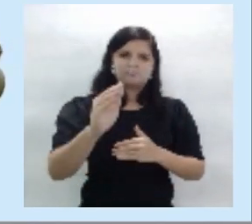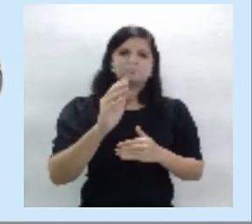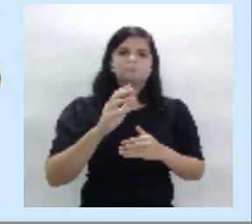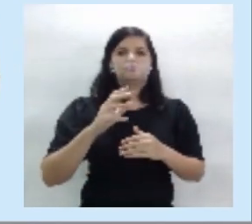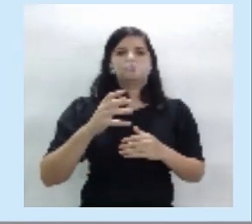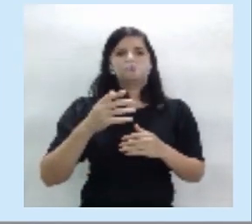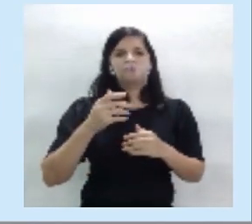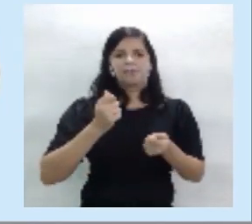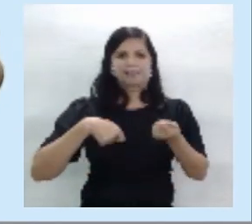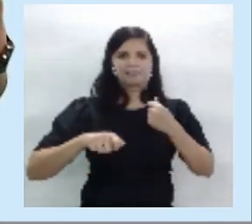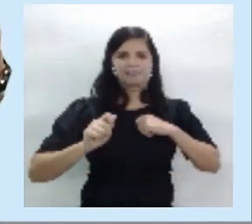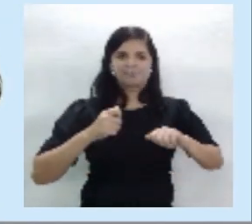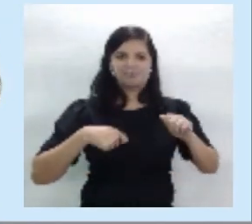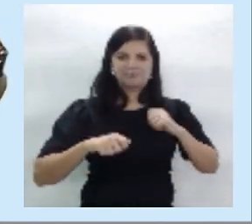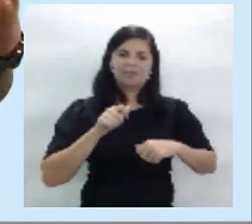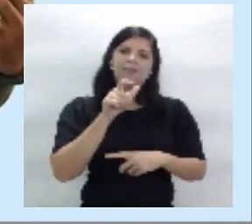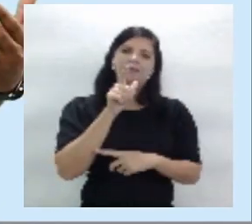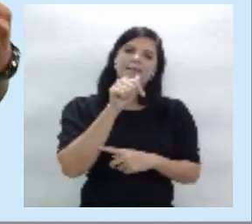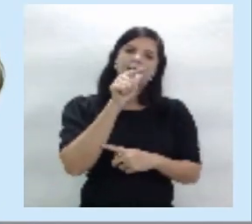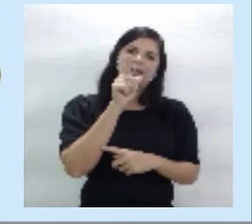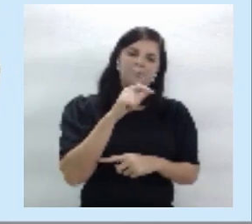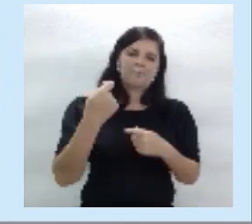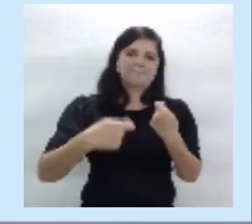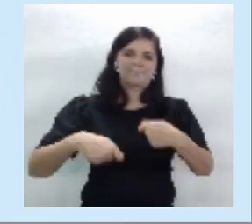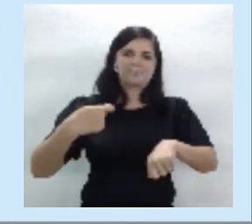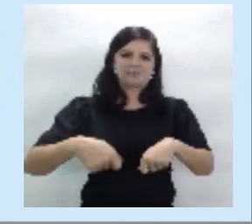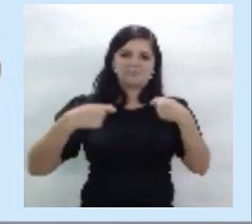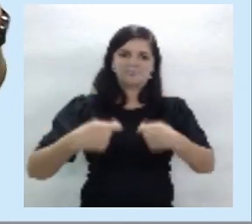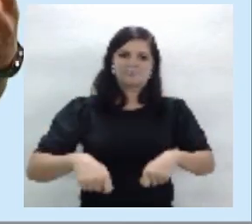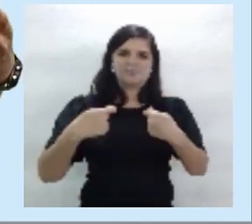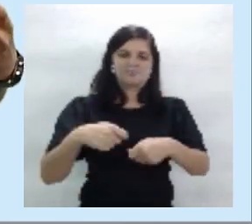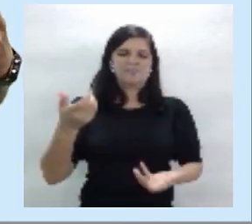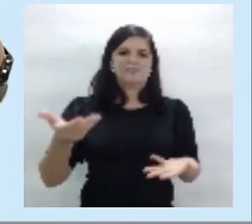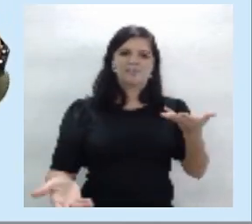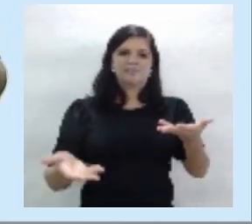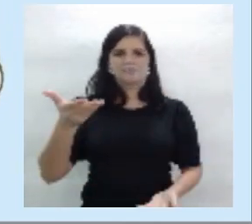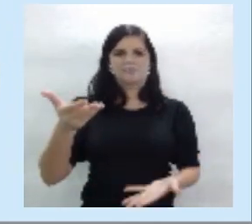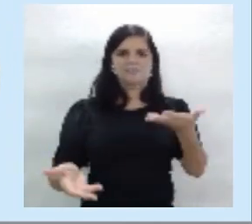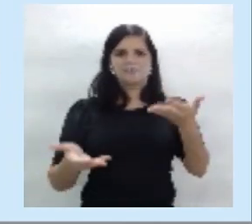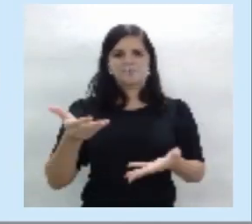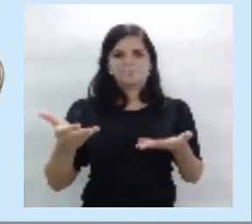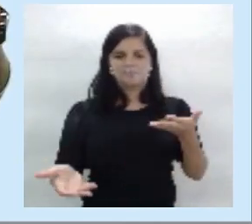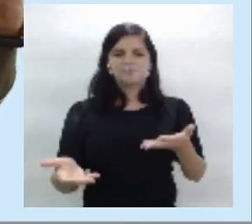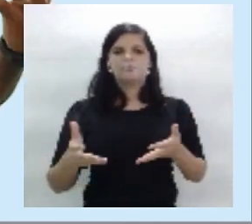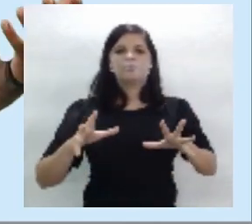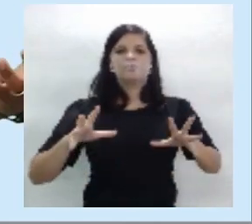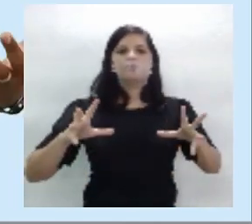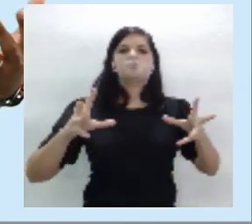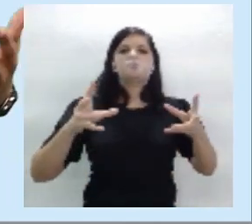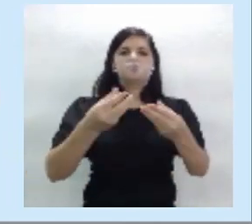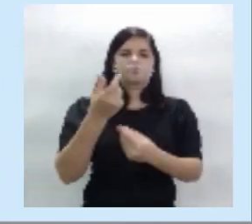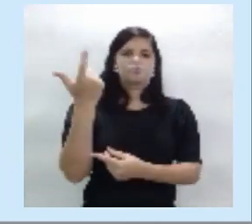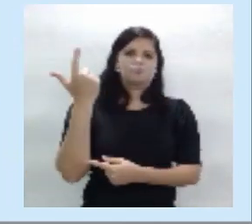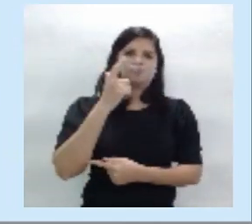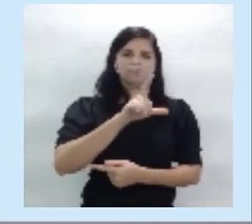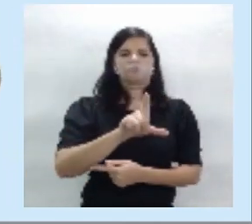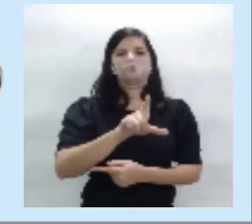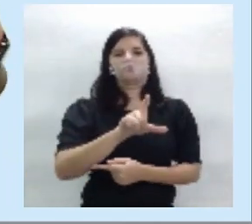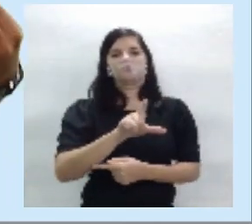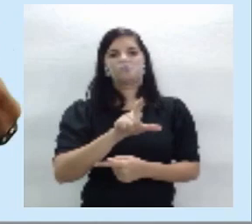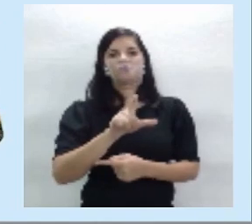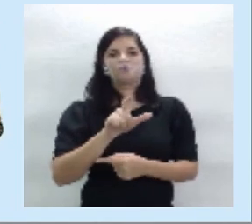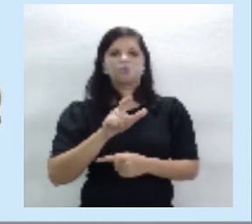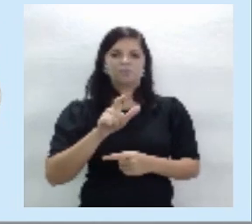a administração da água, ela tem que ser feita de modo equilibrado, de forma que todo mundo consiga aí ter